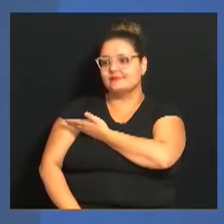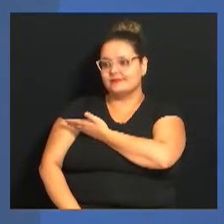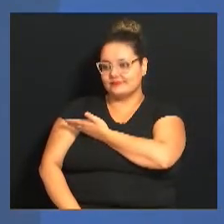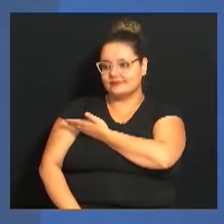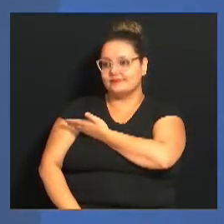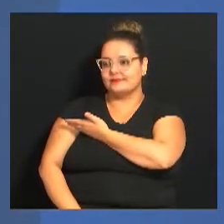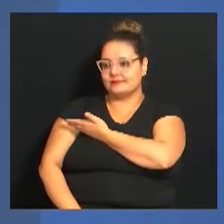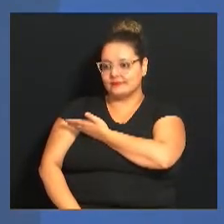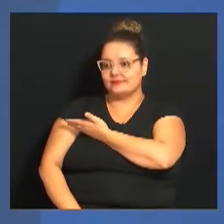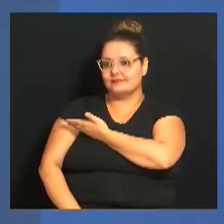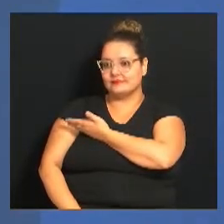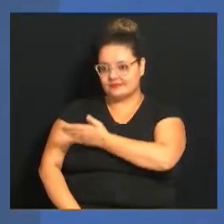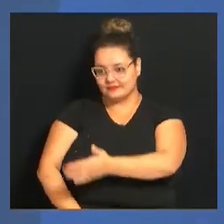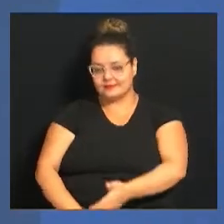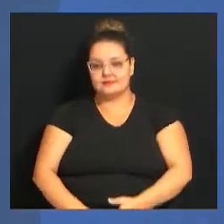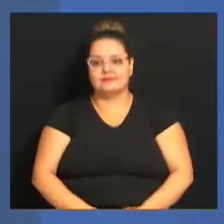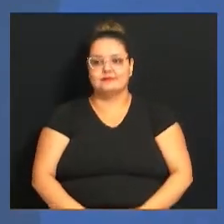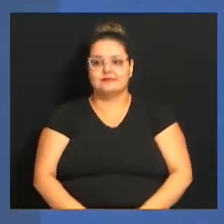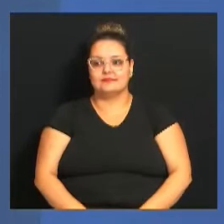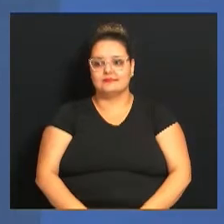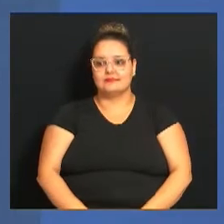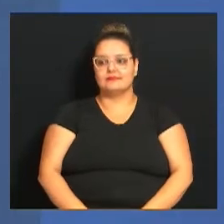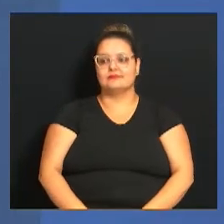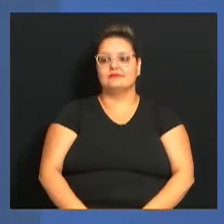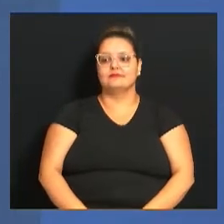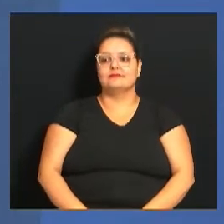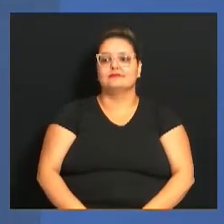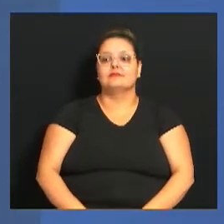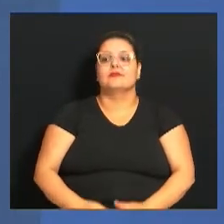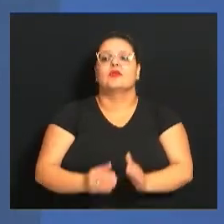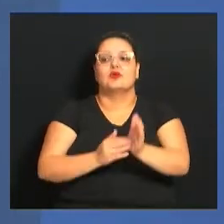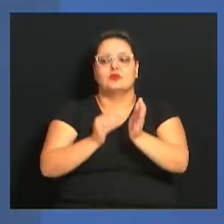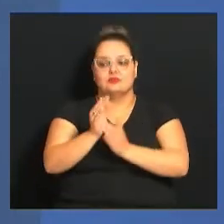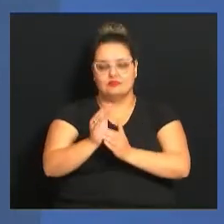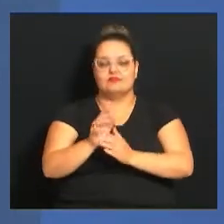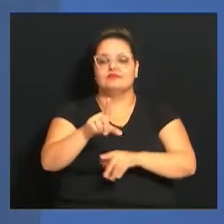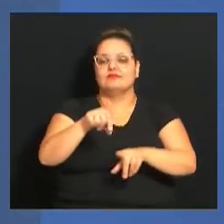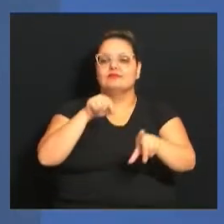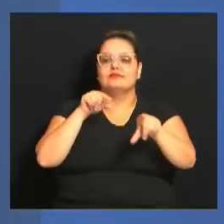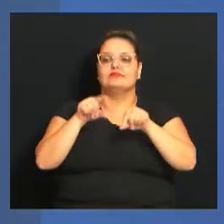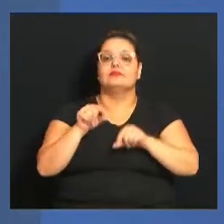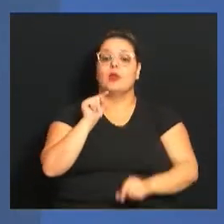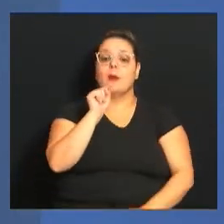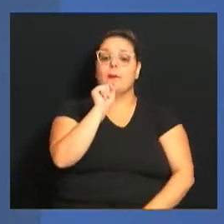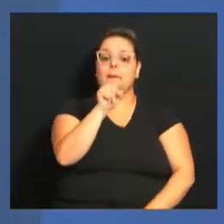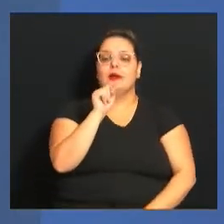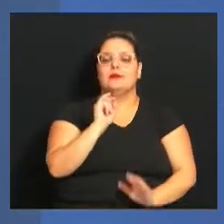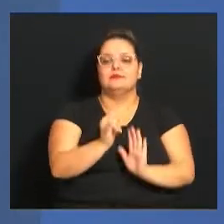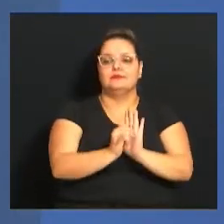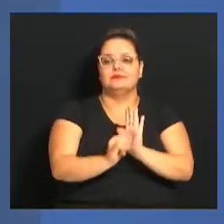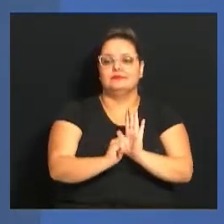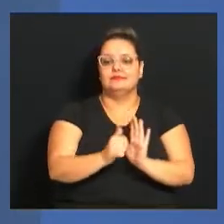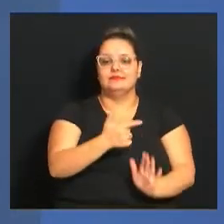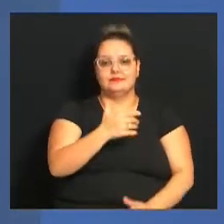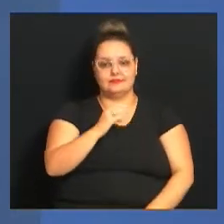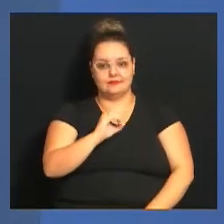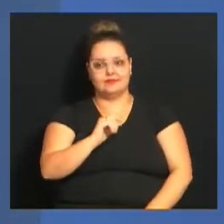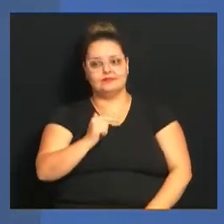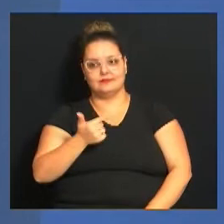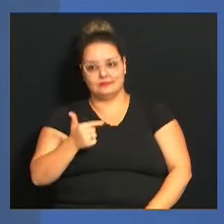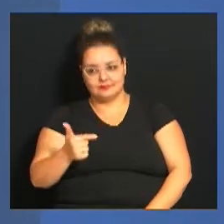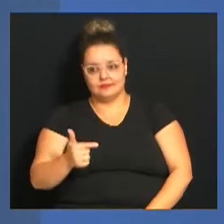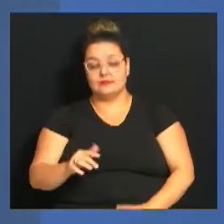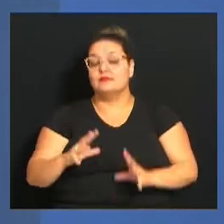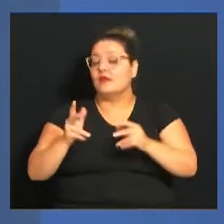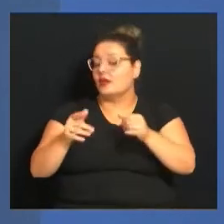.sp.gov.br. Já na abertura tem ali concursos e seleções públicas, você entra no edital de 2022 e tem todos os